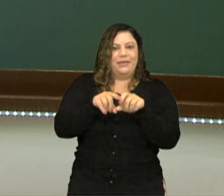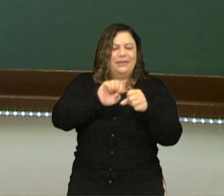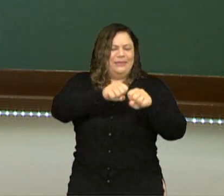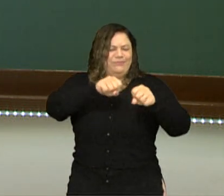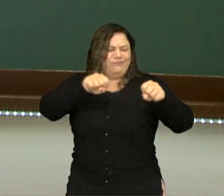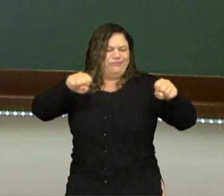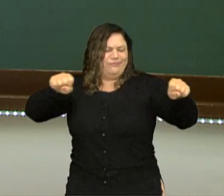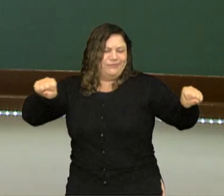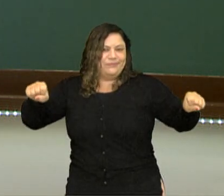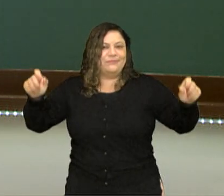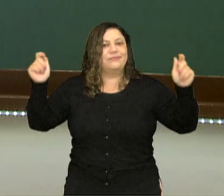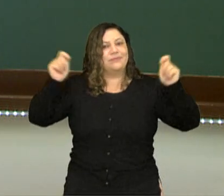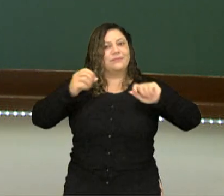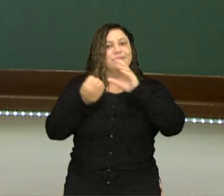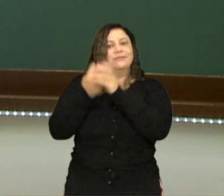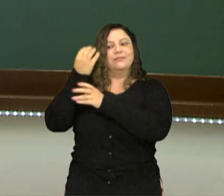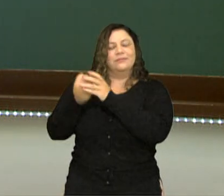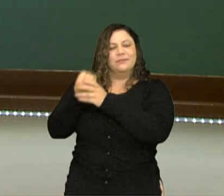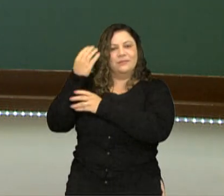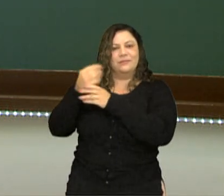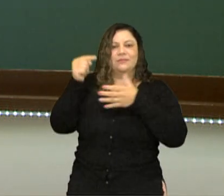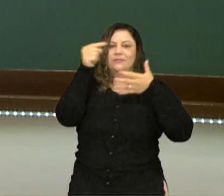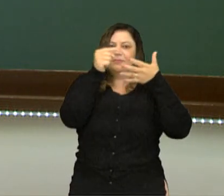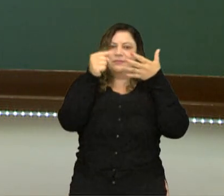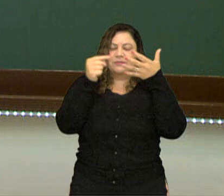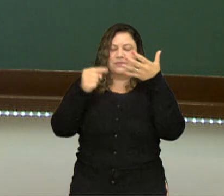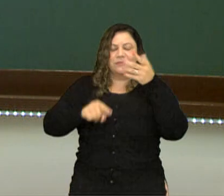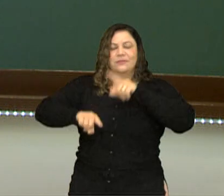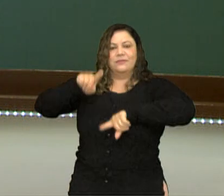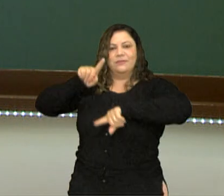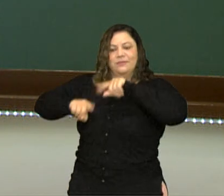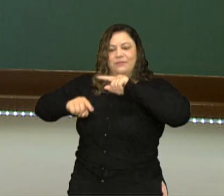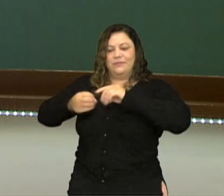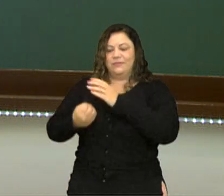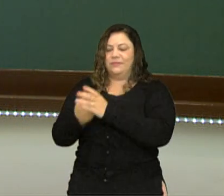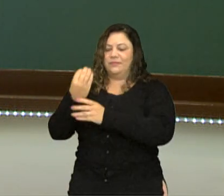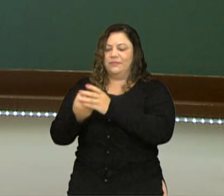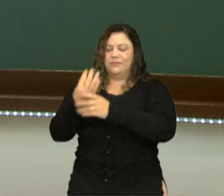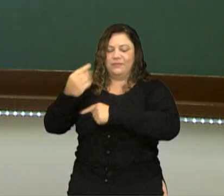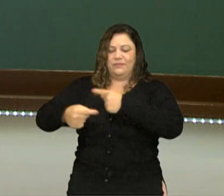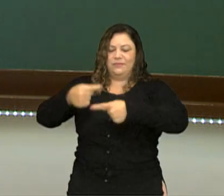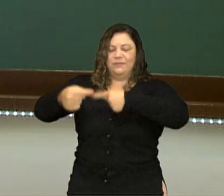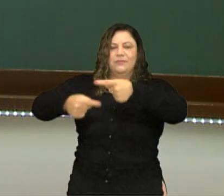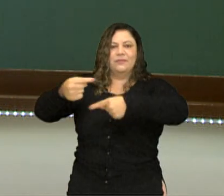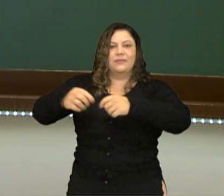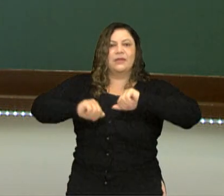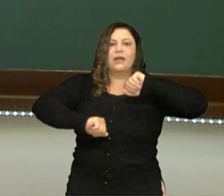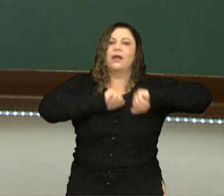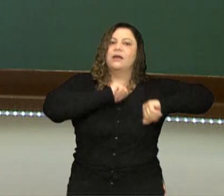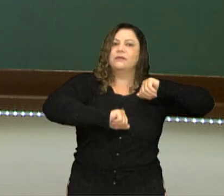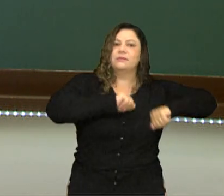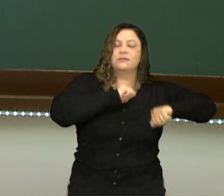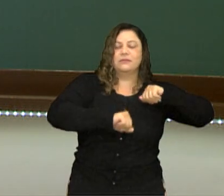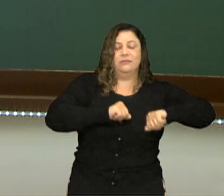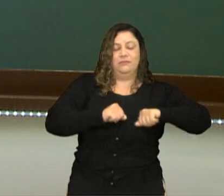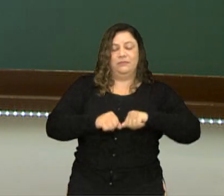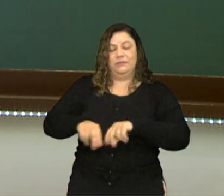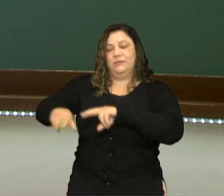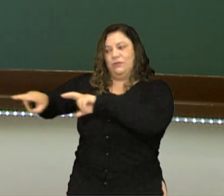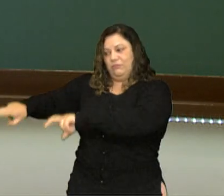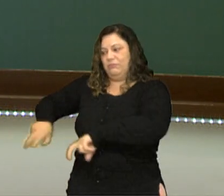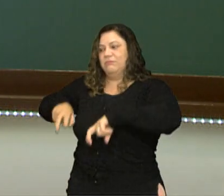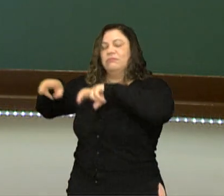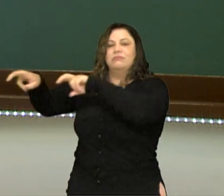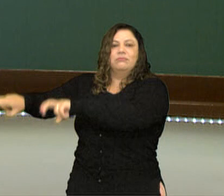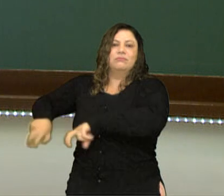áreas produzem ali mais itens que vão ser matéria-prima para a indústria e os pequenos produtores rurais são